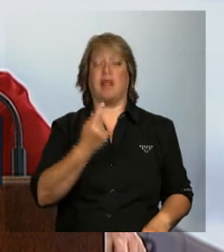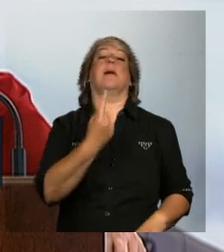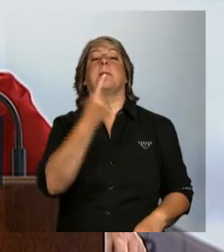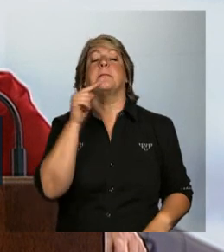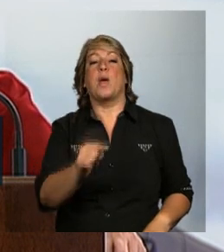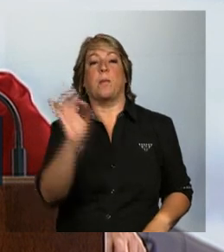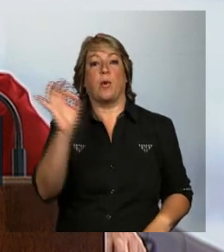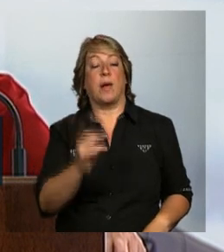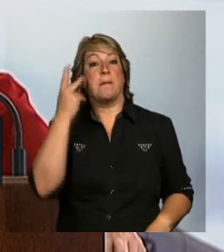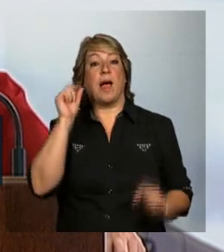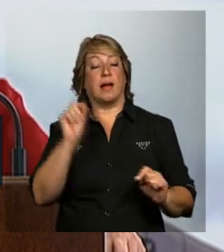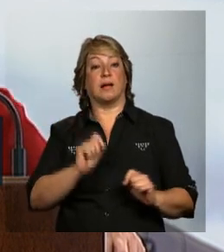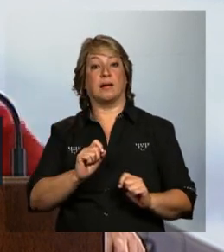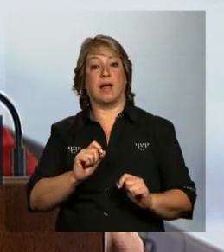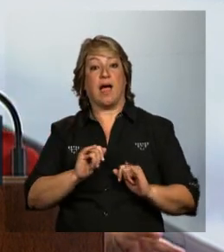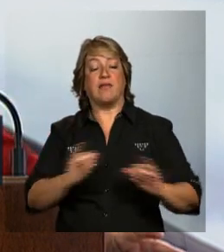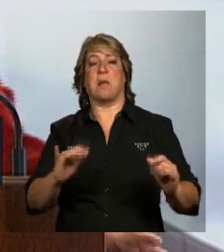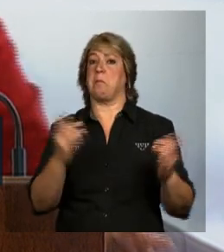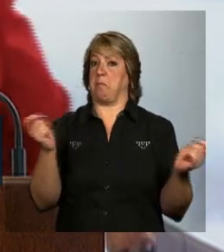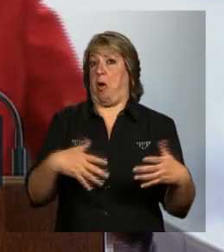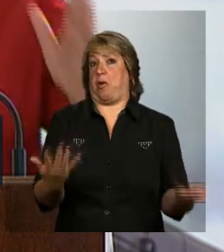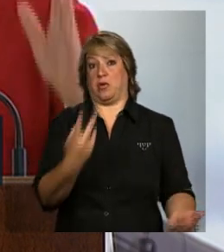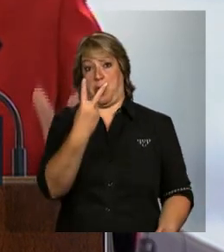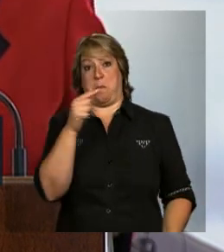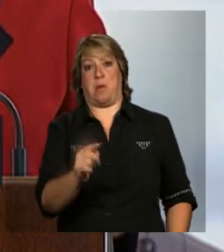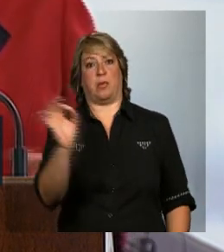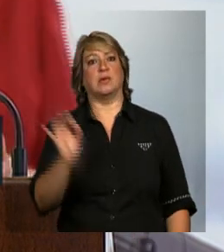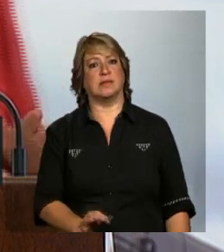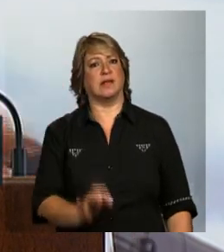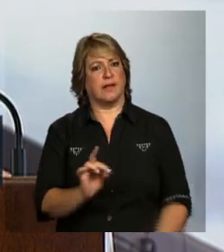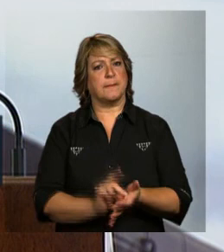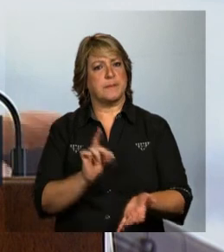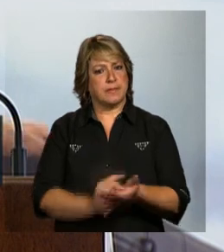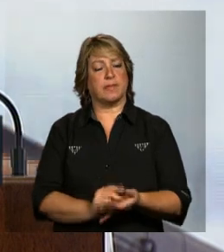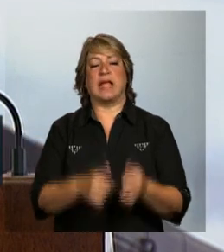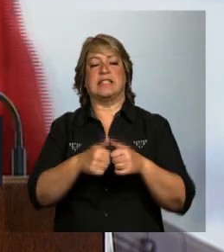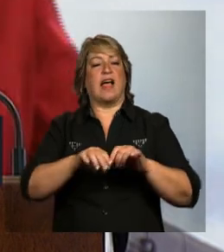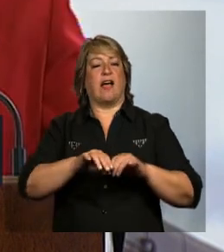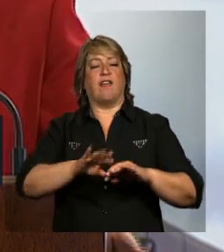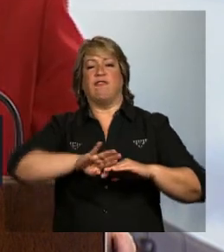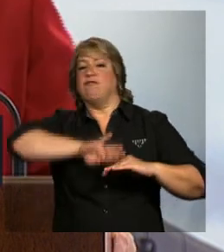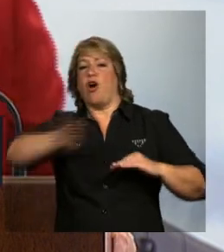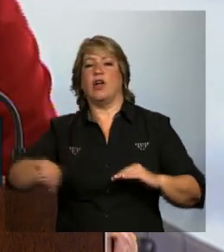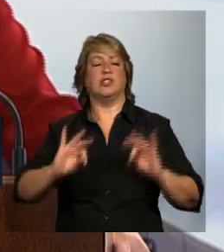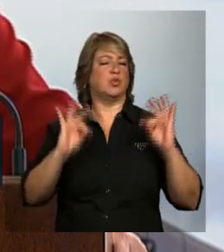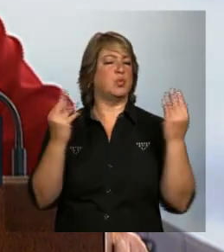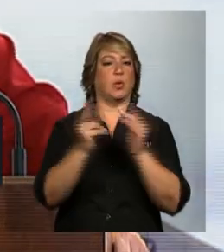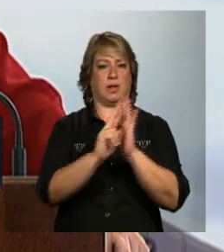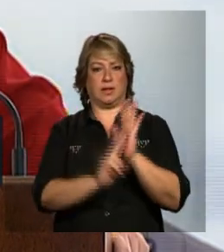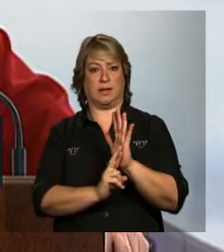para enfatizar pode ser dois mil por cento de fato está fora de todos os parâmetros